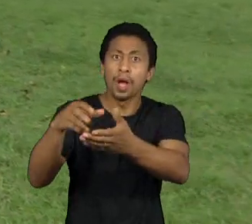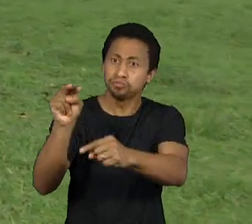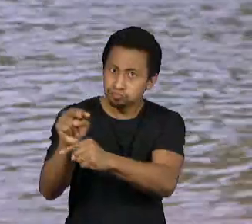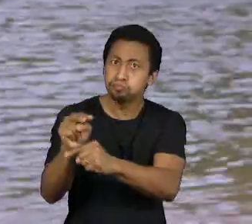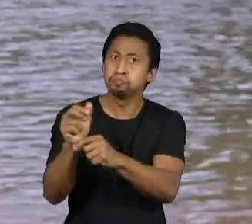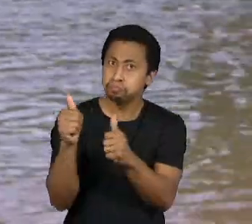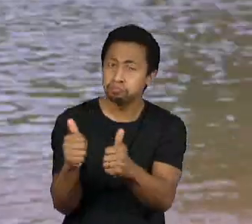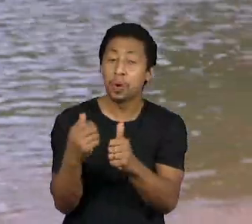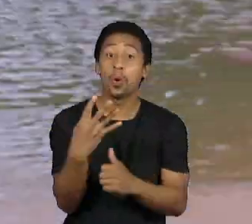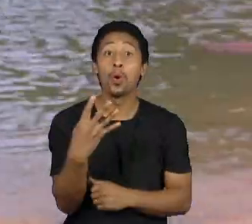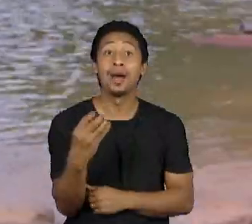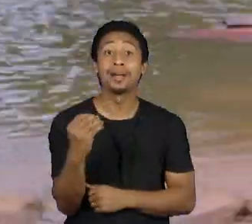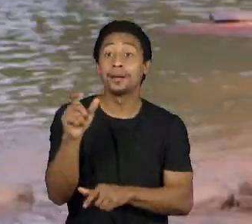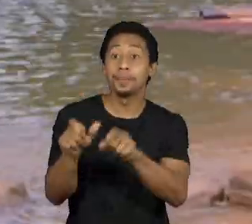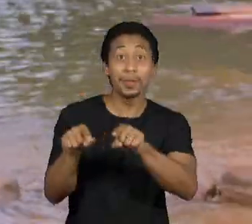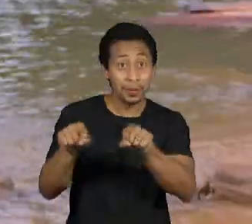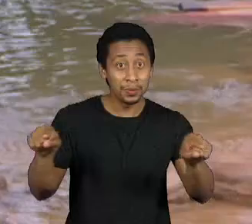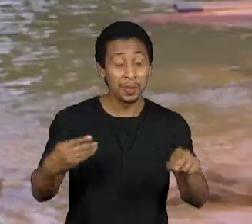pessoas.